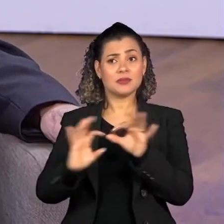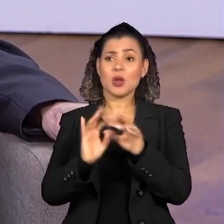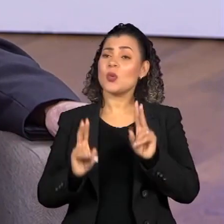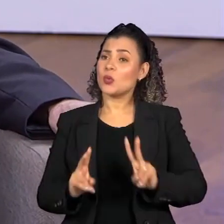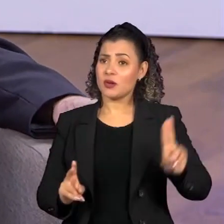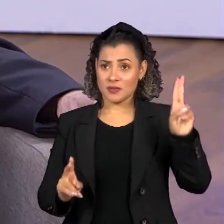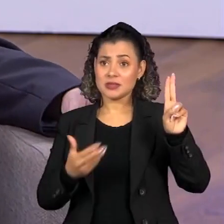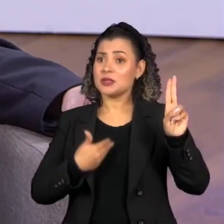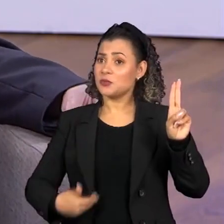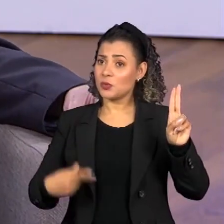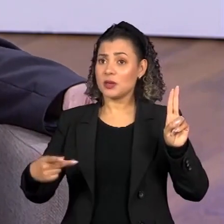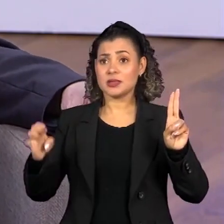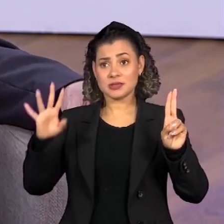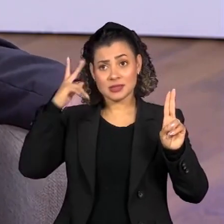Universidades públicas paulistas